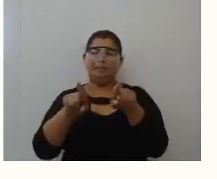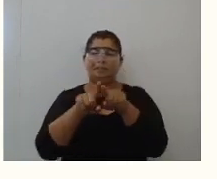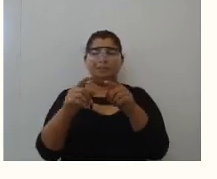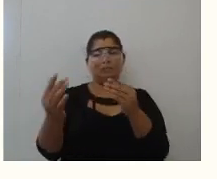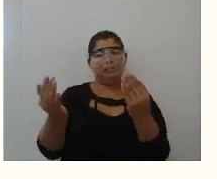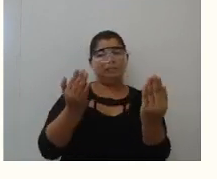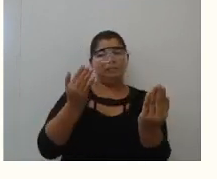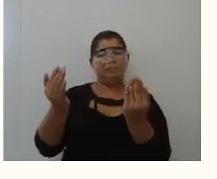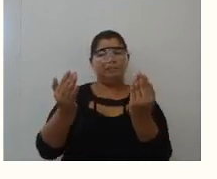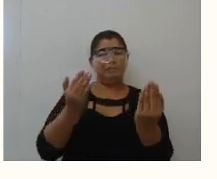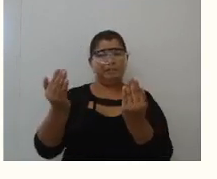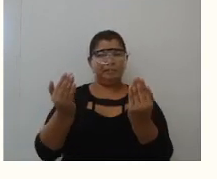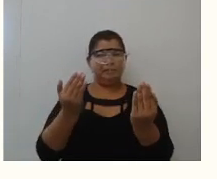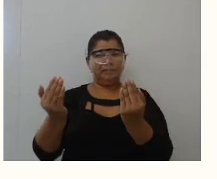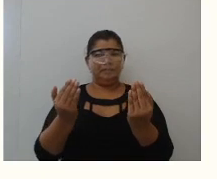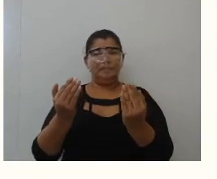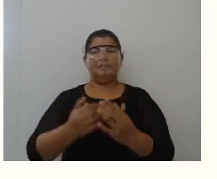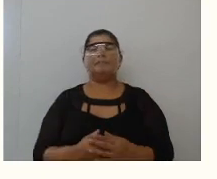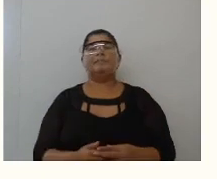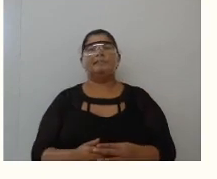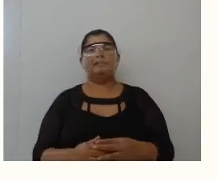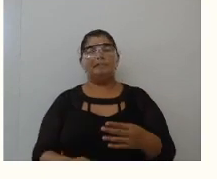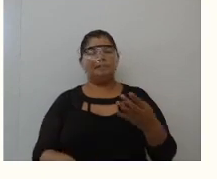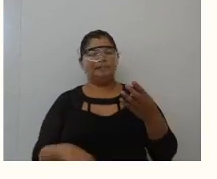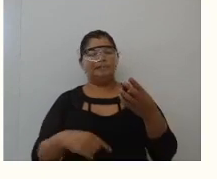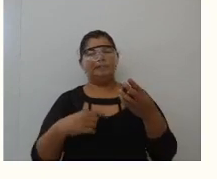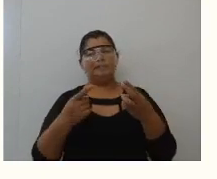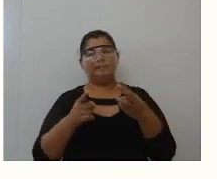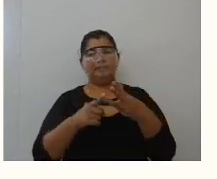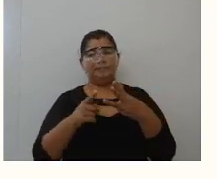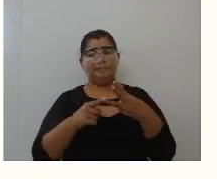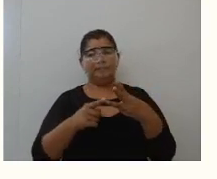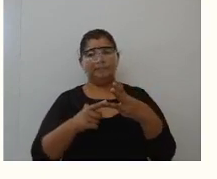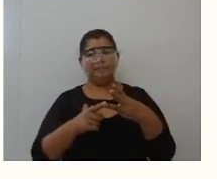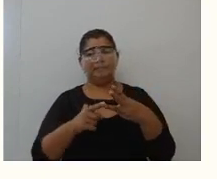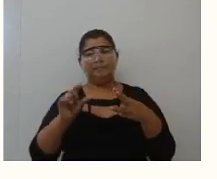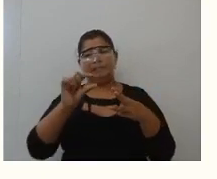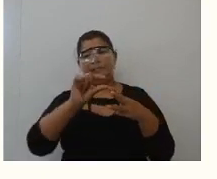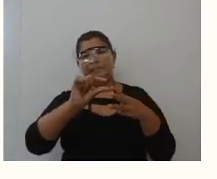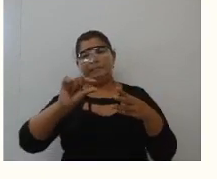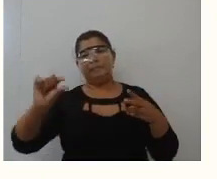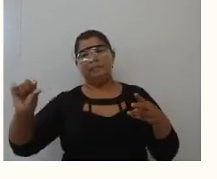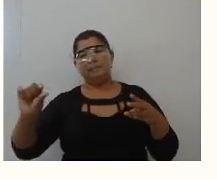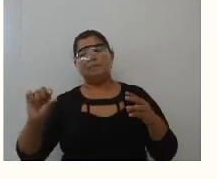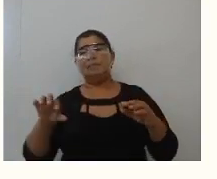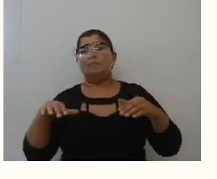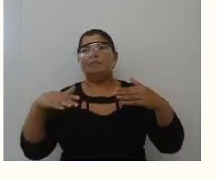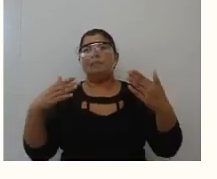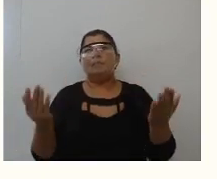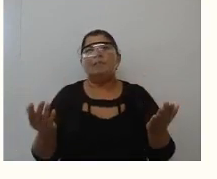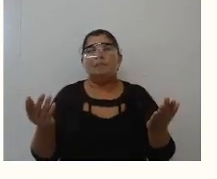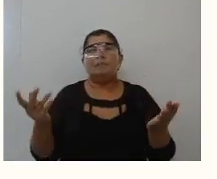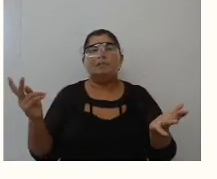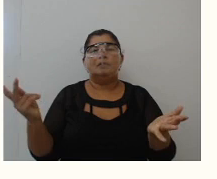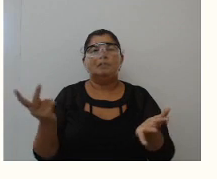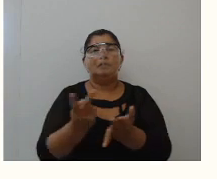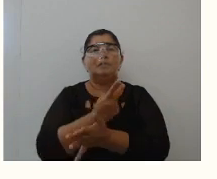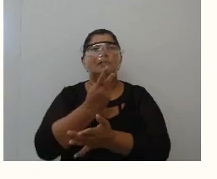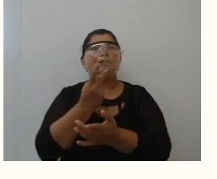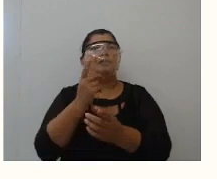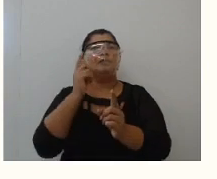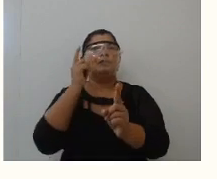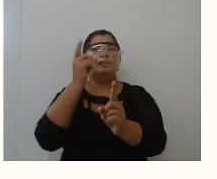comparação. Beleza? Terceira questão. Na frase, quando ocorreu o